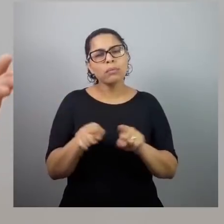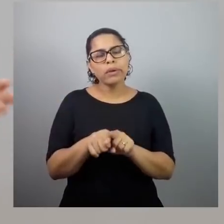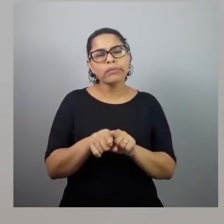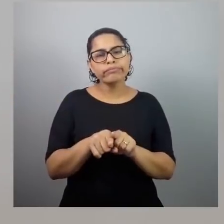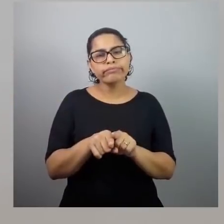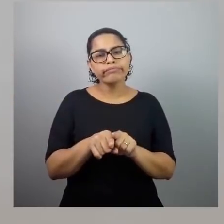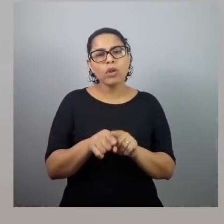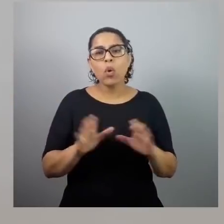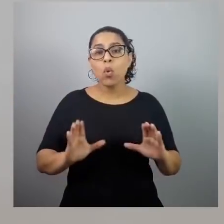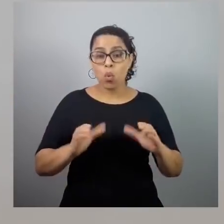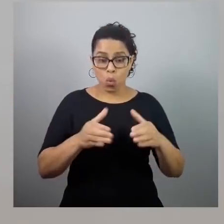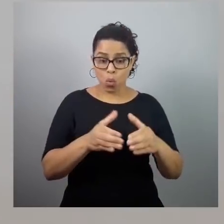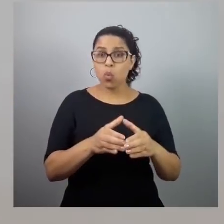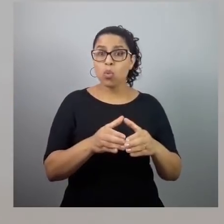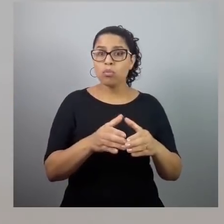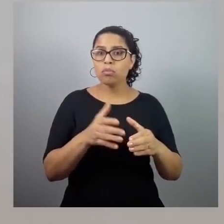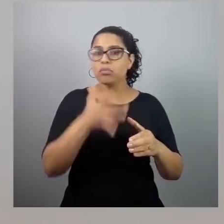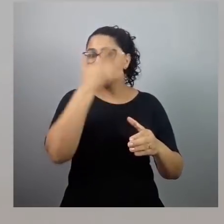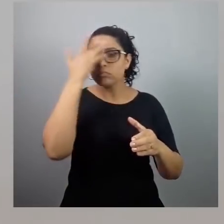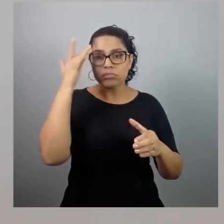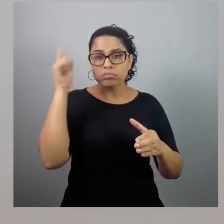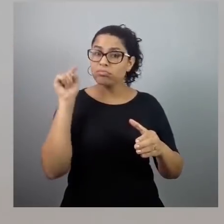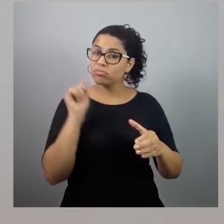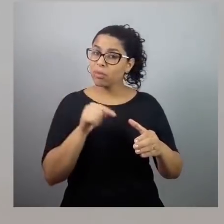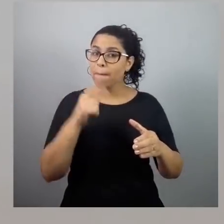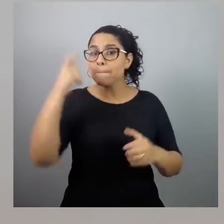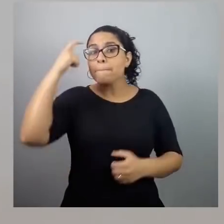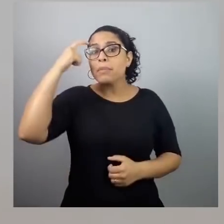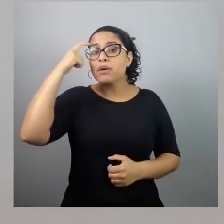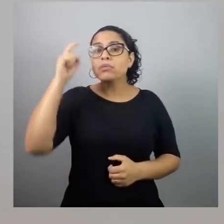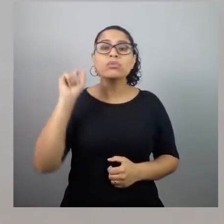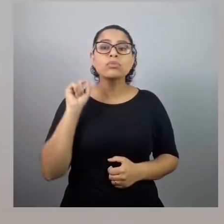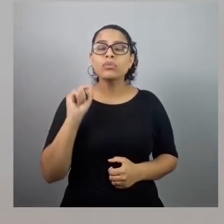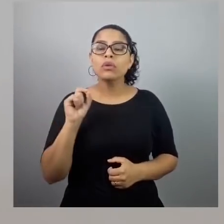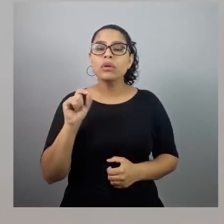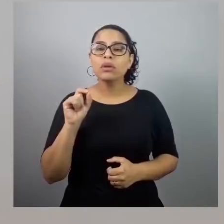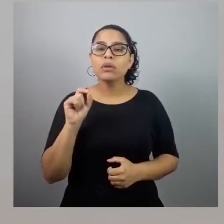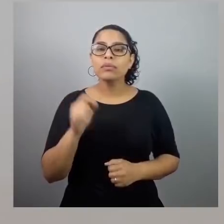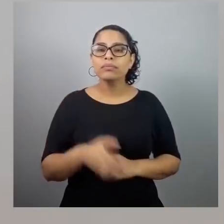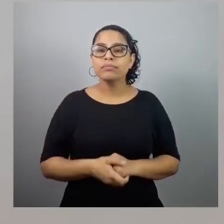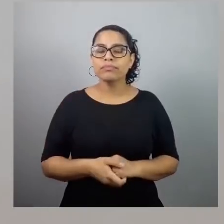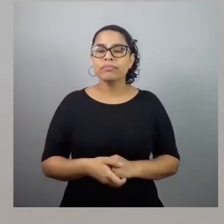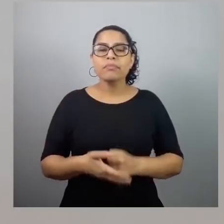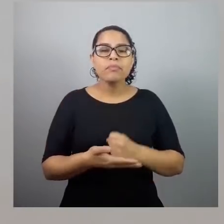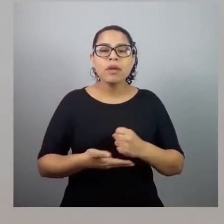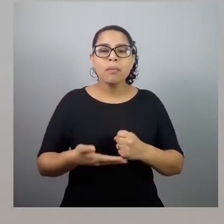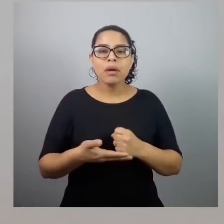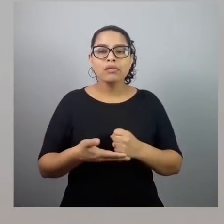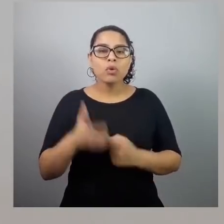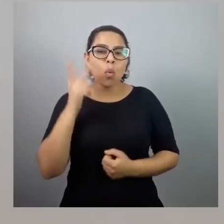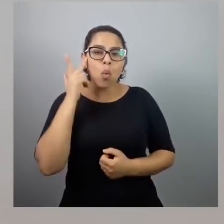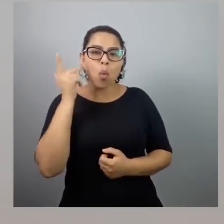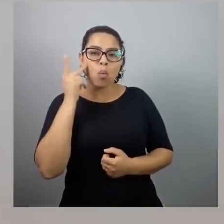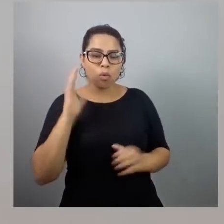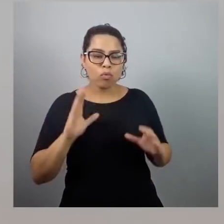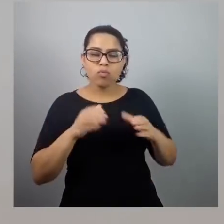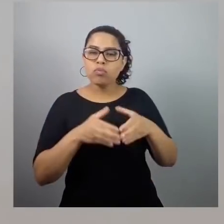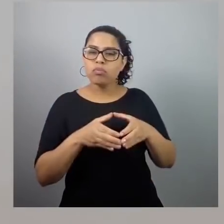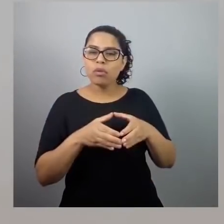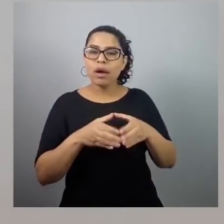muitos outros é disseminada por grupos de pessoas que pensam pautadas no que chamam de senso